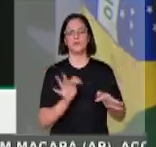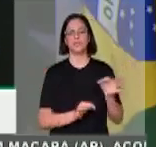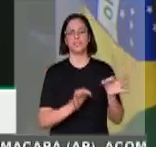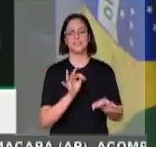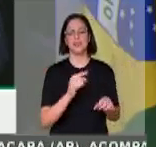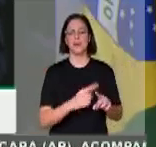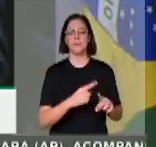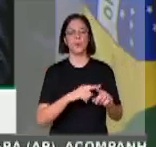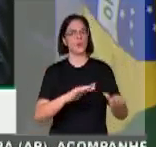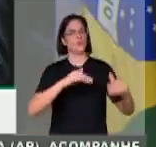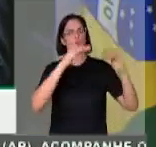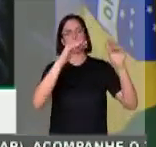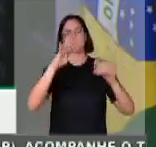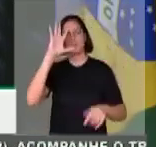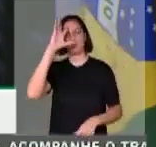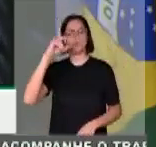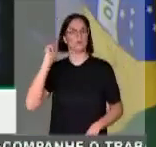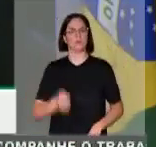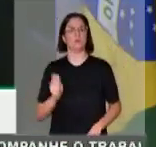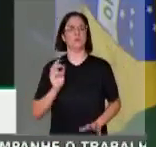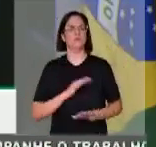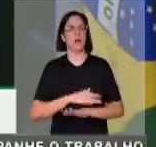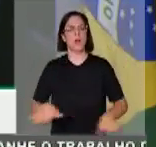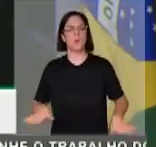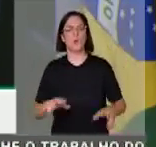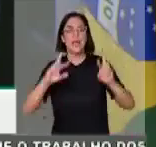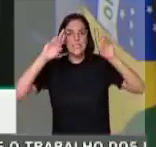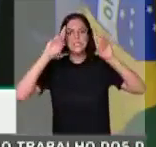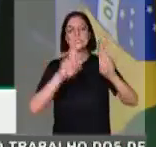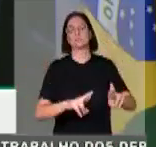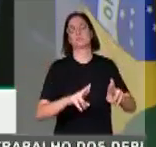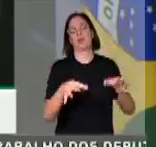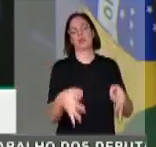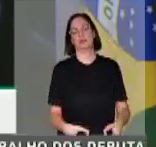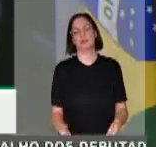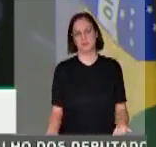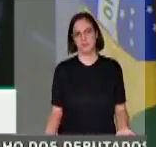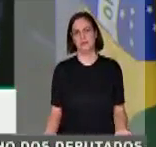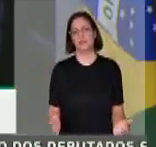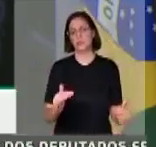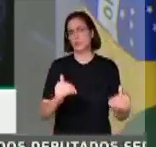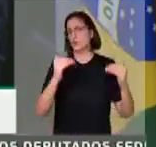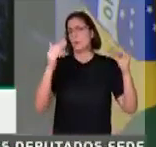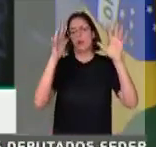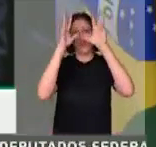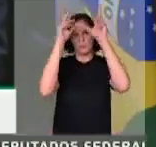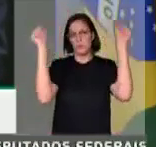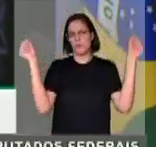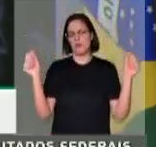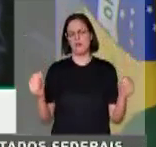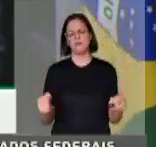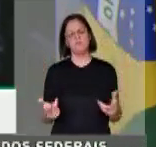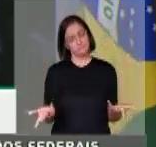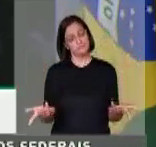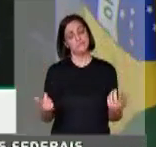americana, democrática, de respeito às decisões da sua Suprema Corte, que é